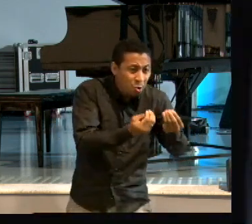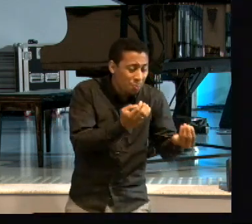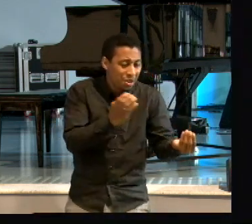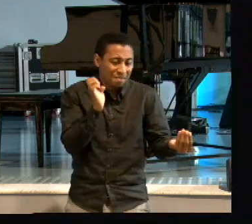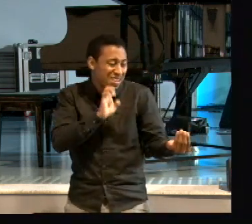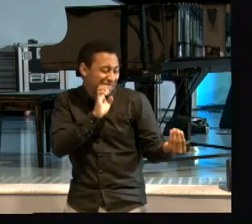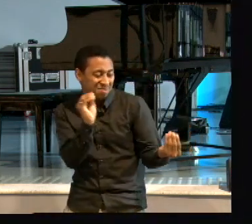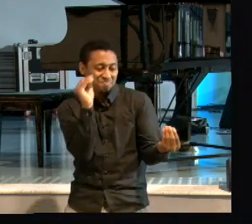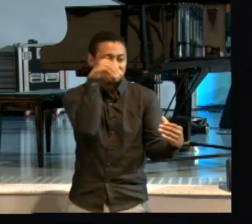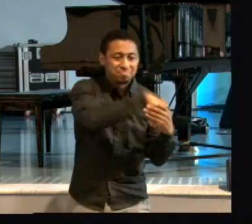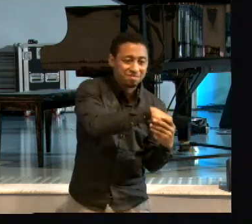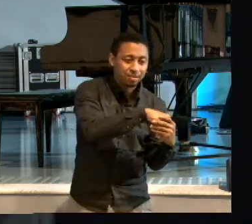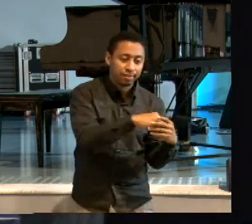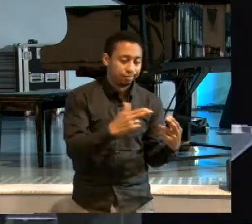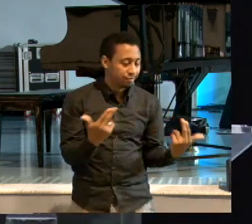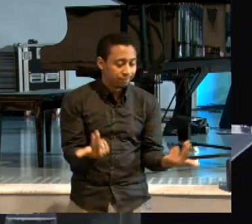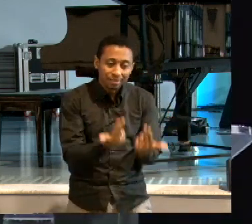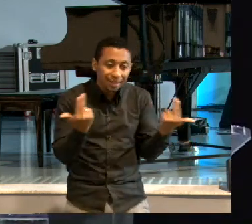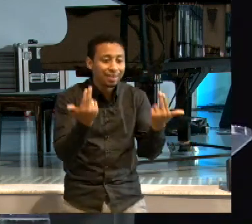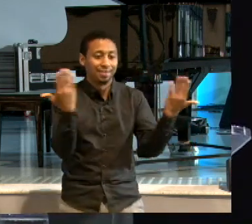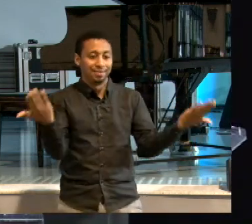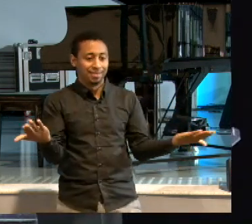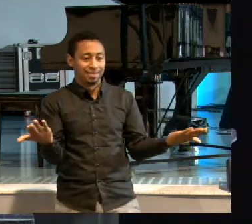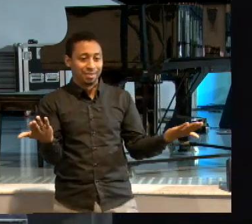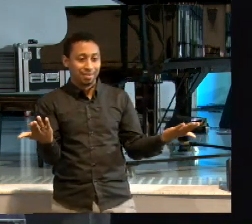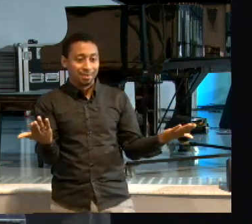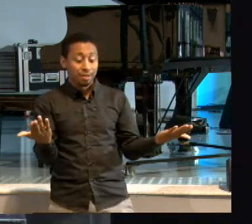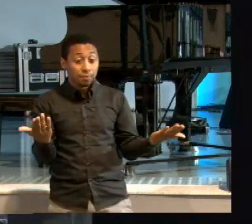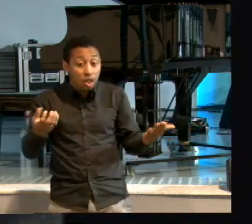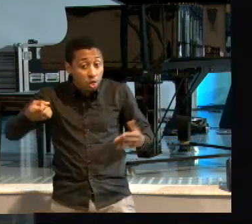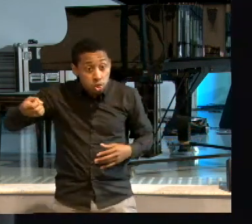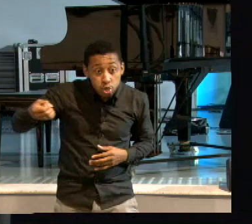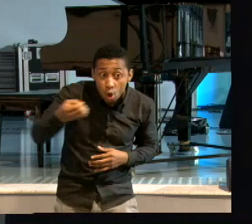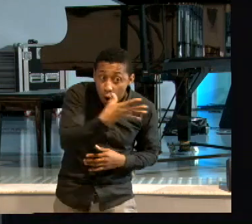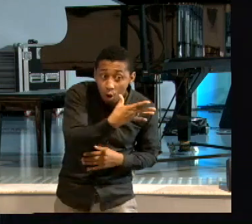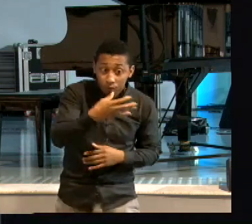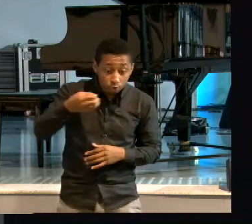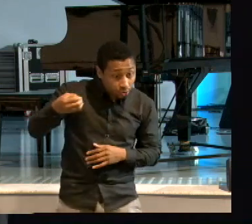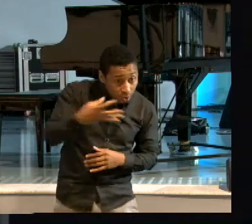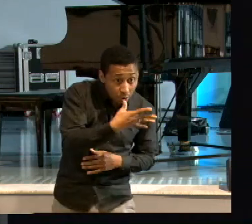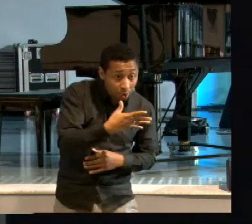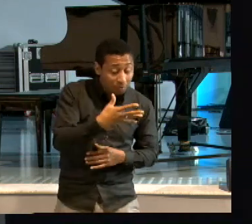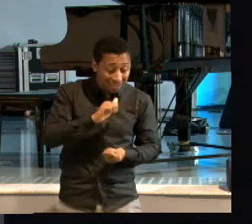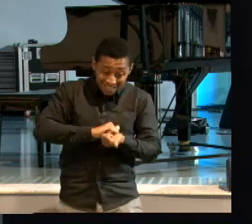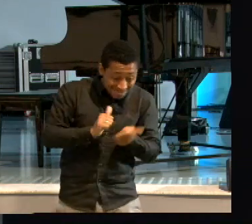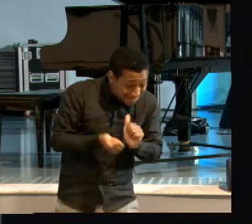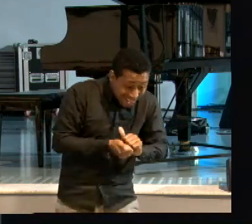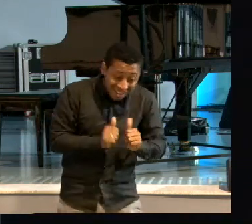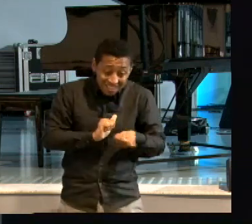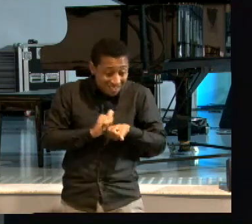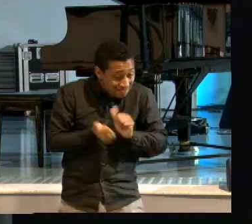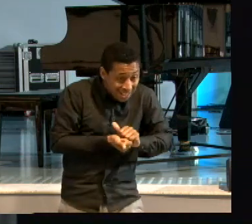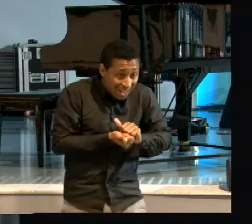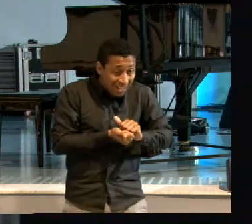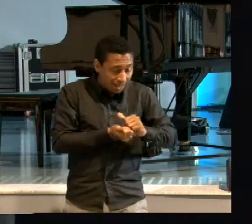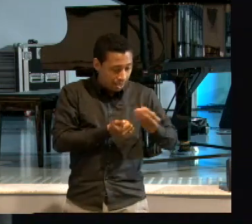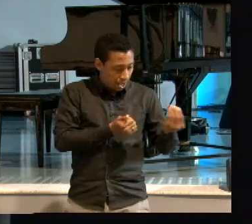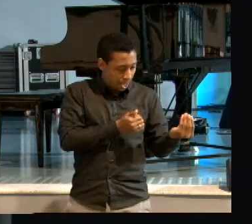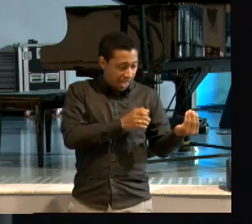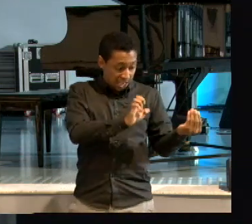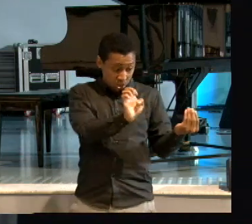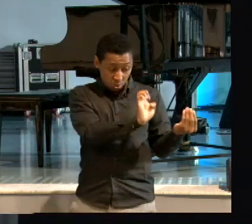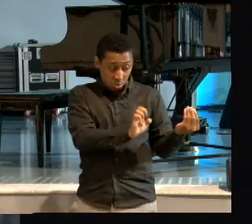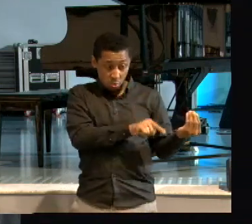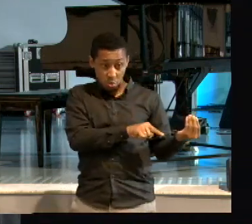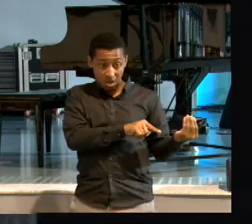que o Evangelho que traz o novo de Deus pode ser adequado ou adaptado ou ajustado a uma estrutura velha de vida que nós